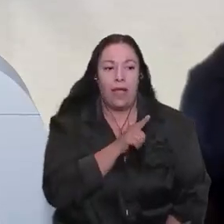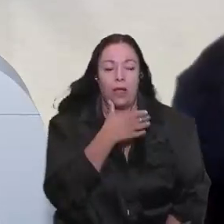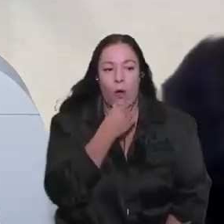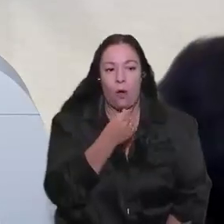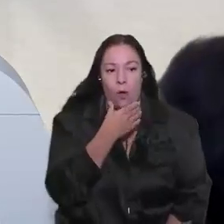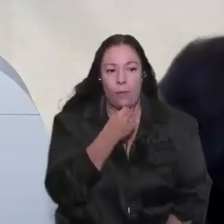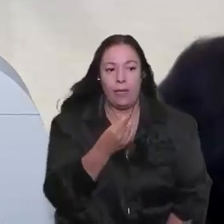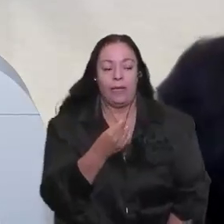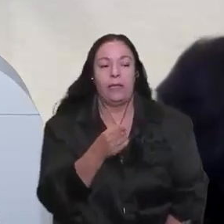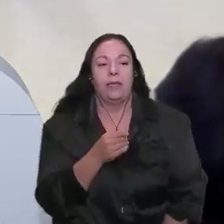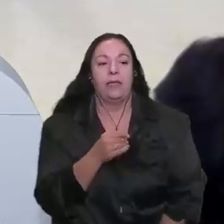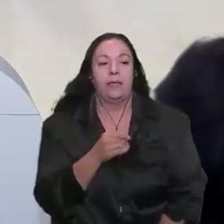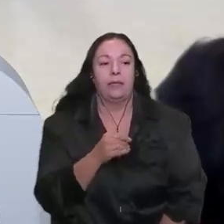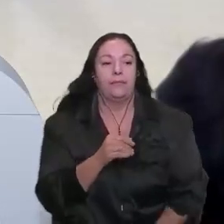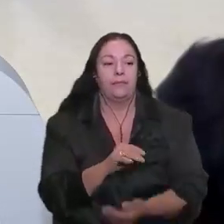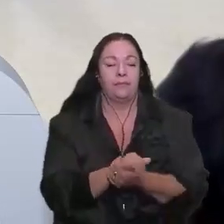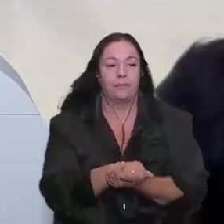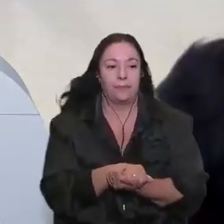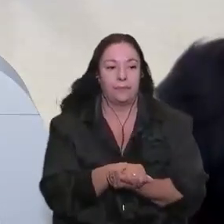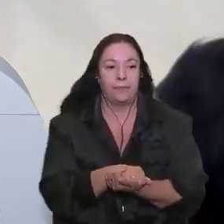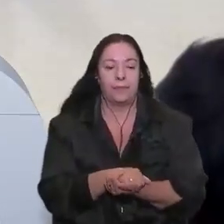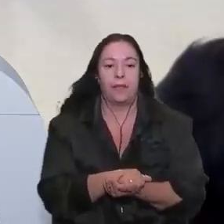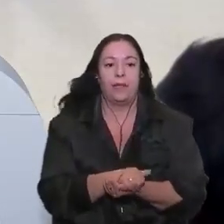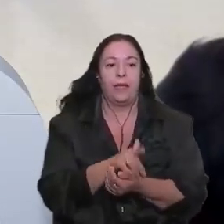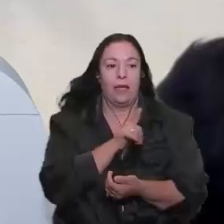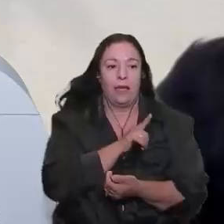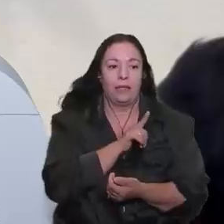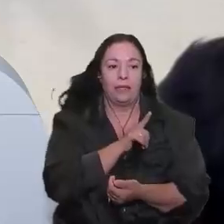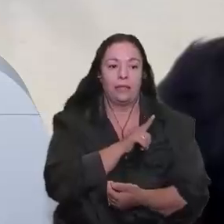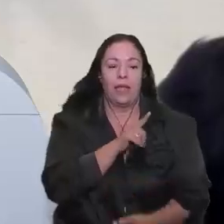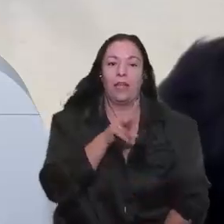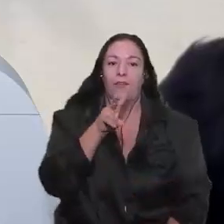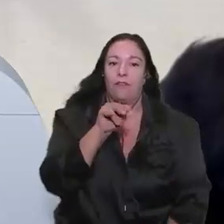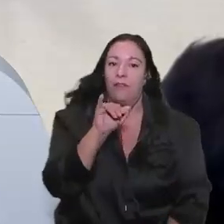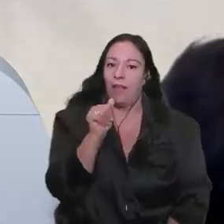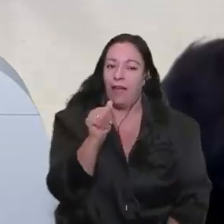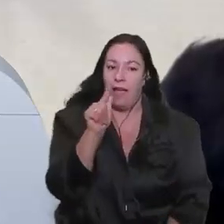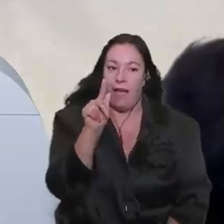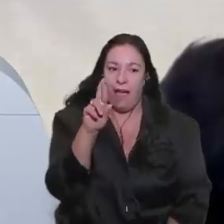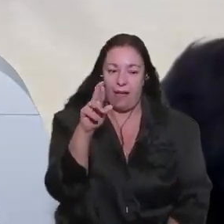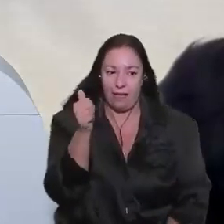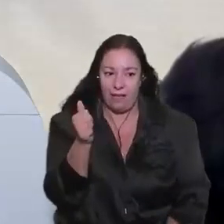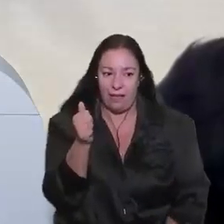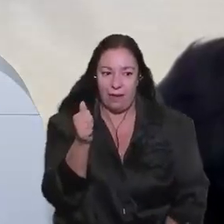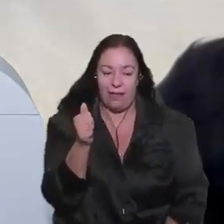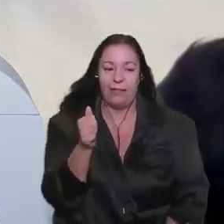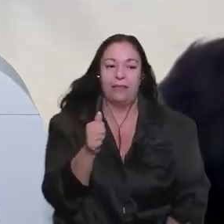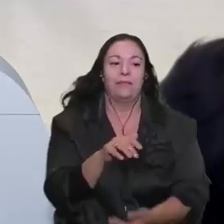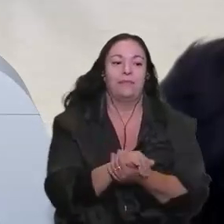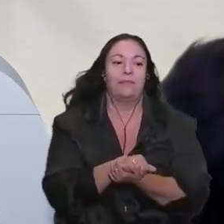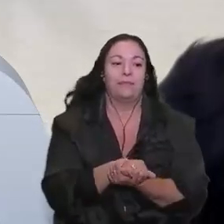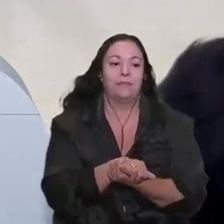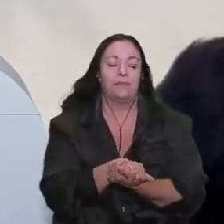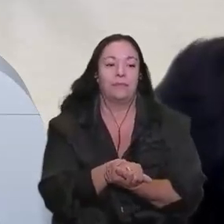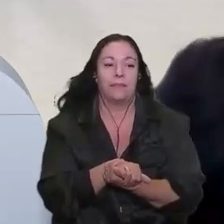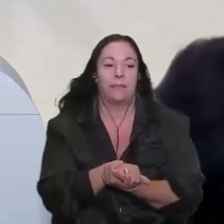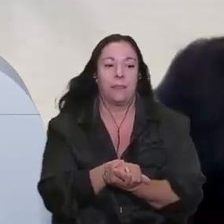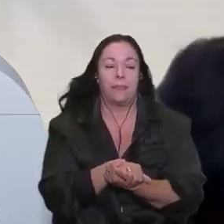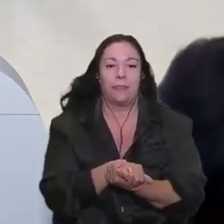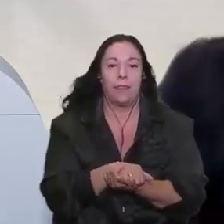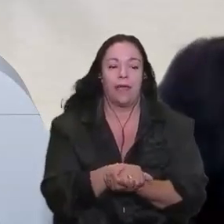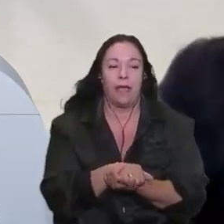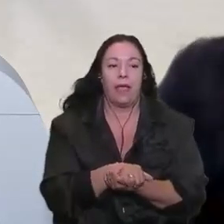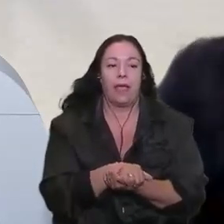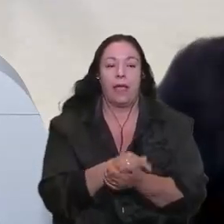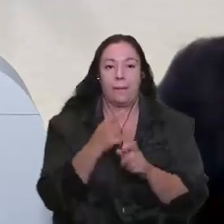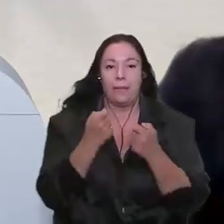andropausa e o principal problema, que é a disfunção, eles têm o Viagra, né? E a gente nem o Viagra ainda, né? Então, assim, eu acho que